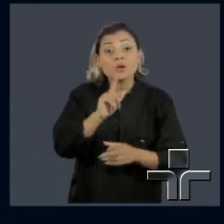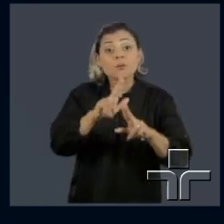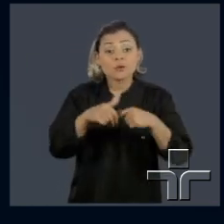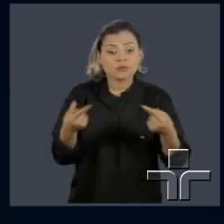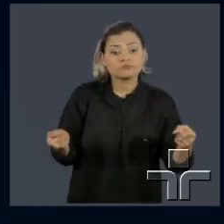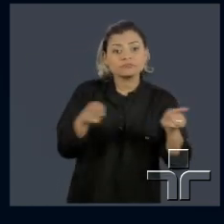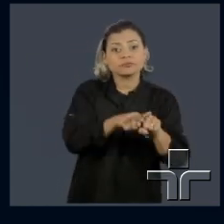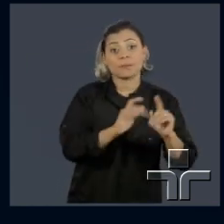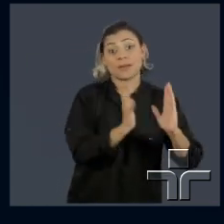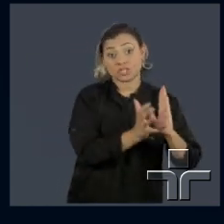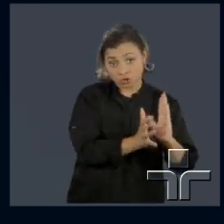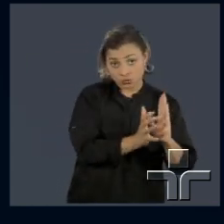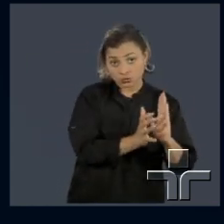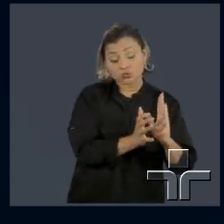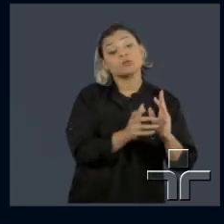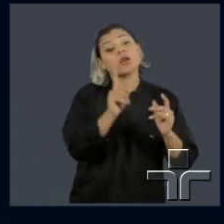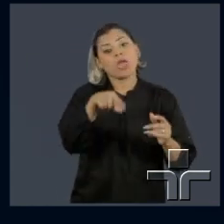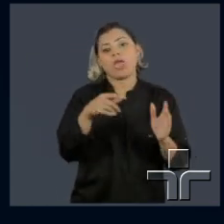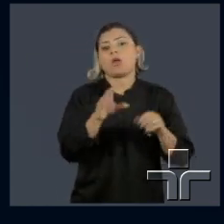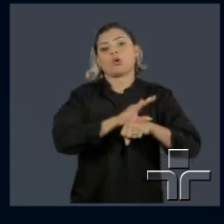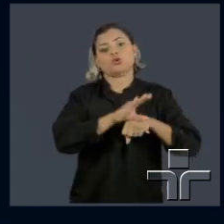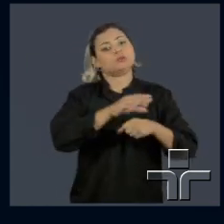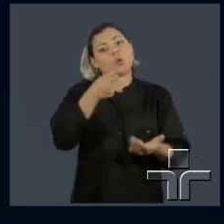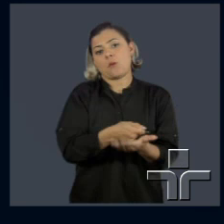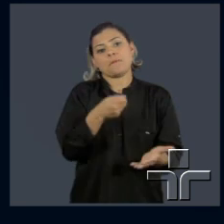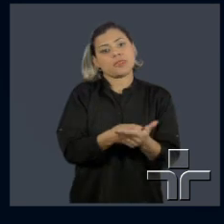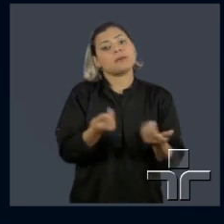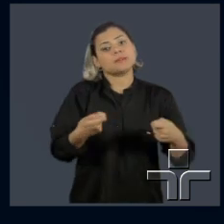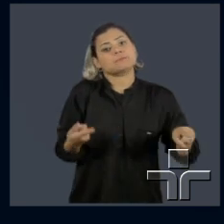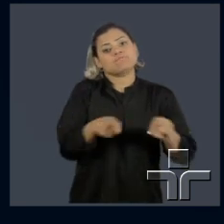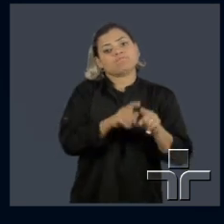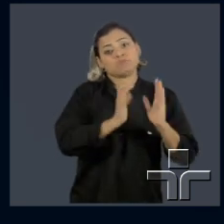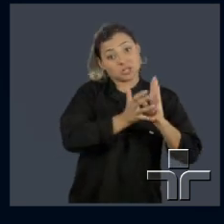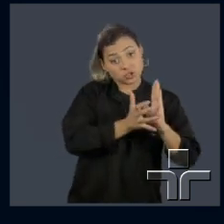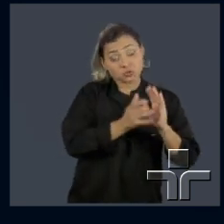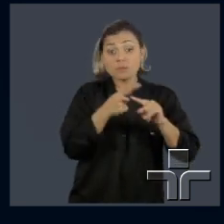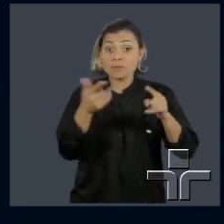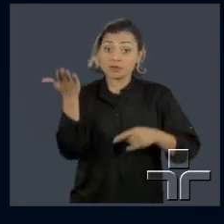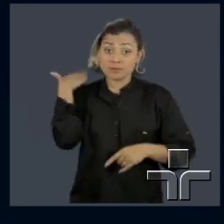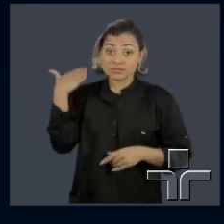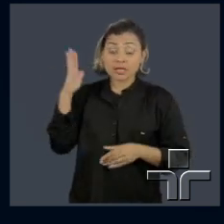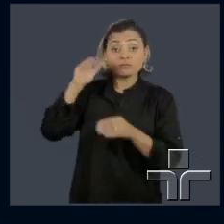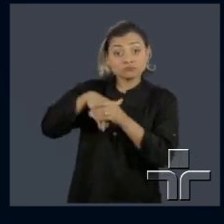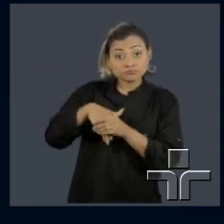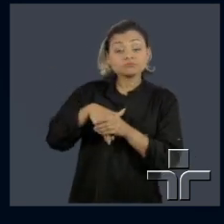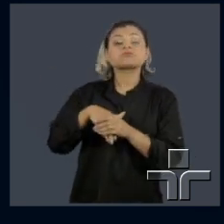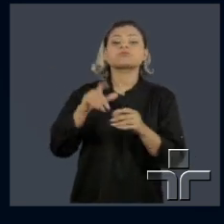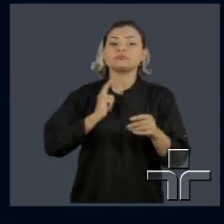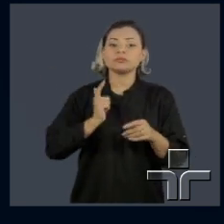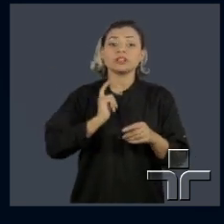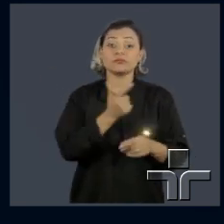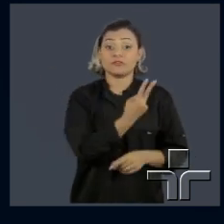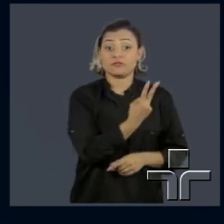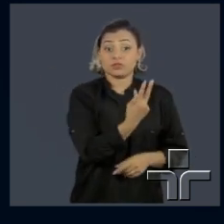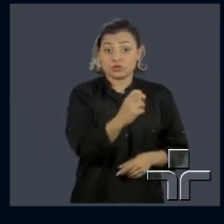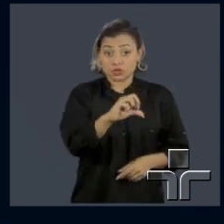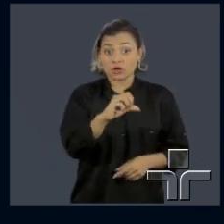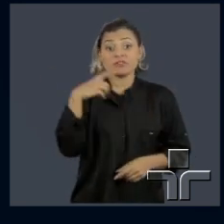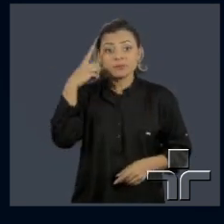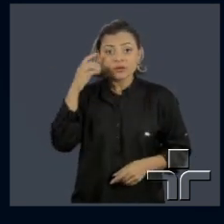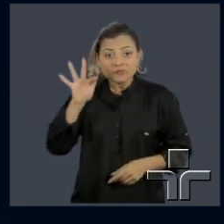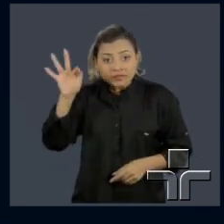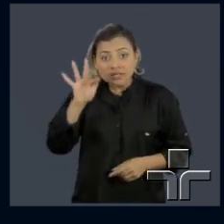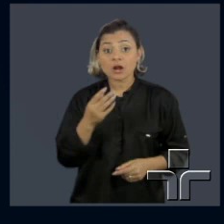partidos políticos, como exige a Constituição. Na última eleição, 29 deputados federais, 4 senadores e